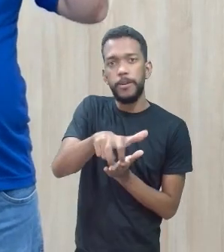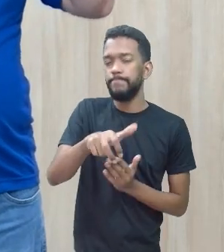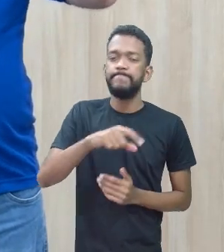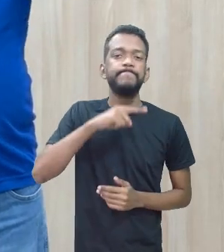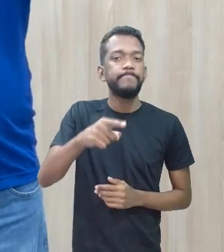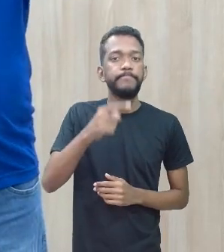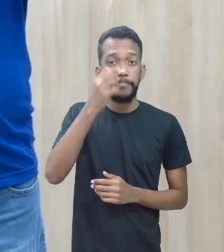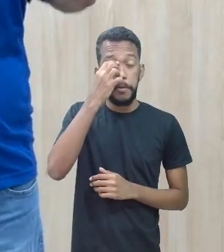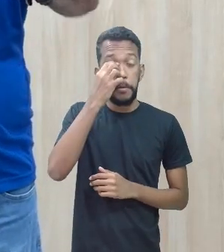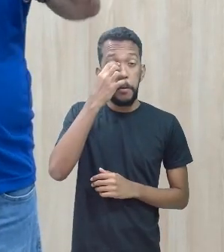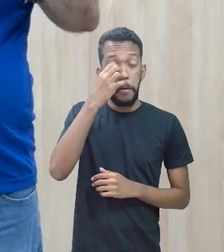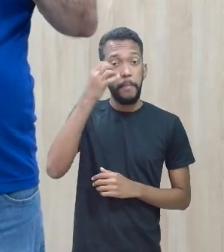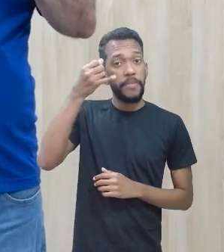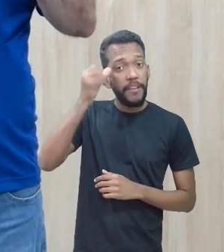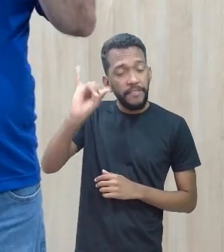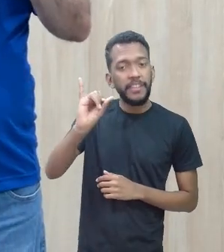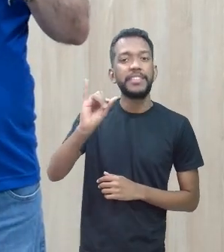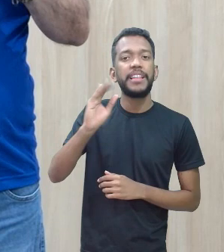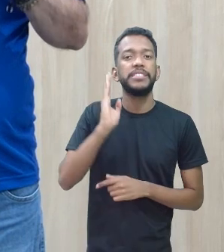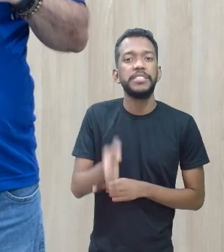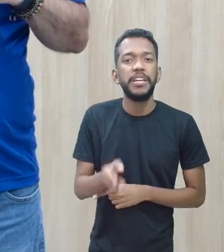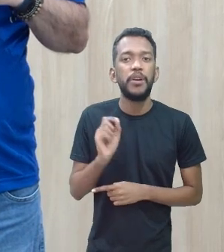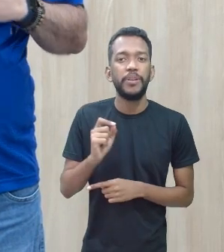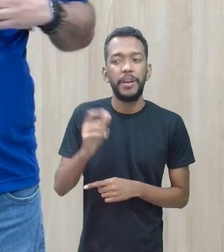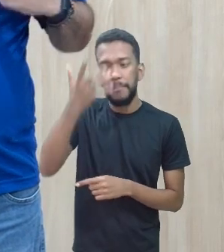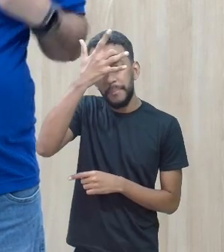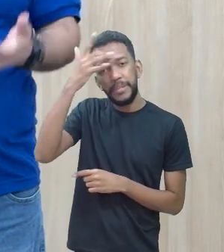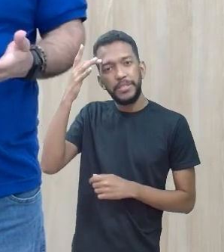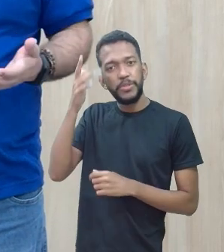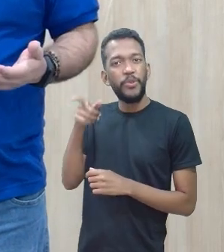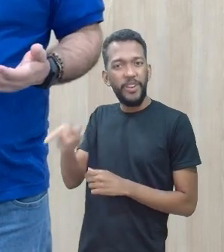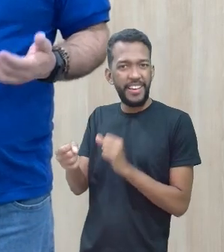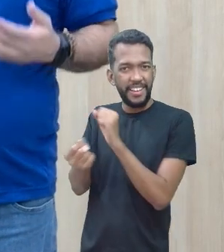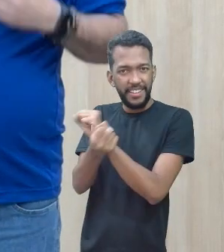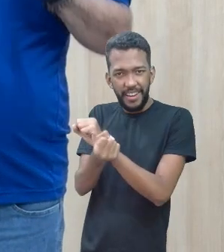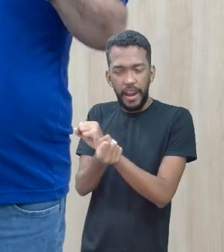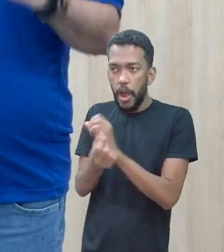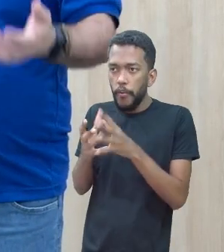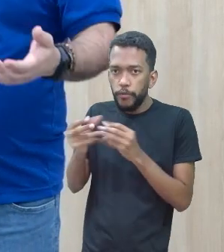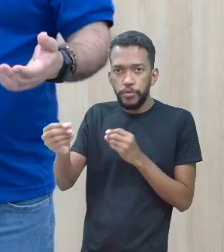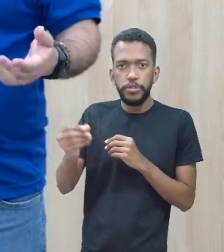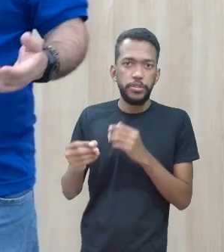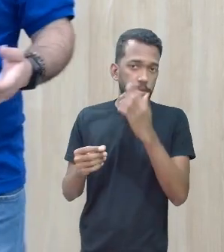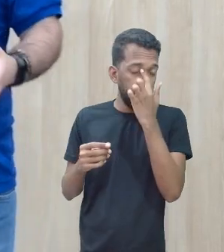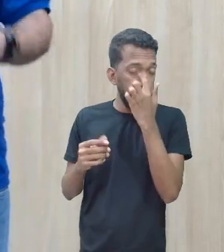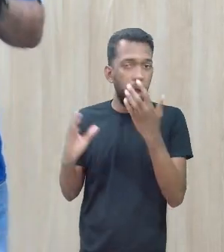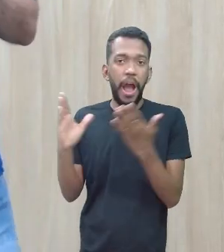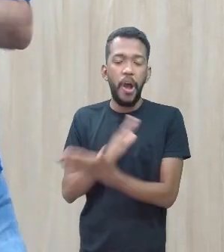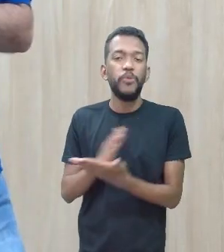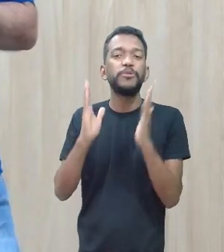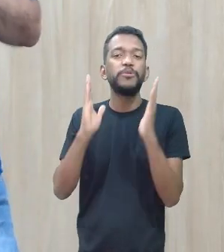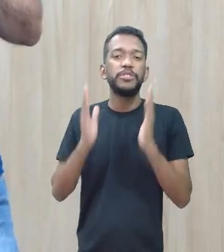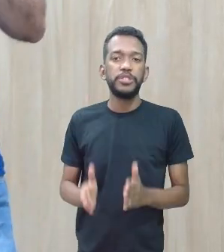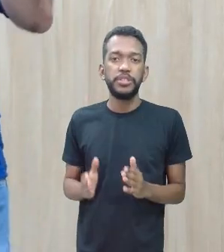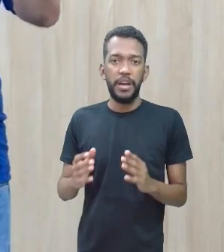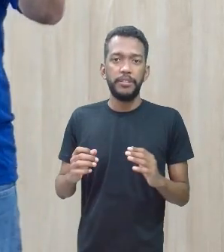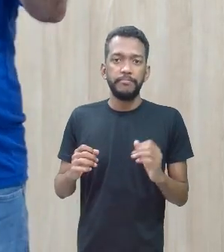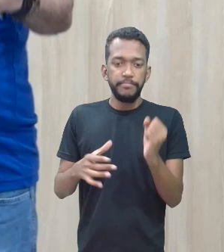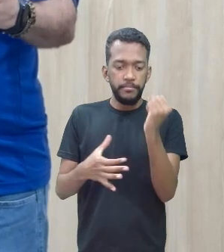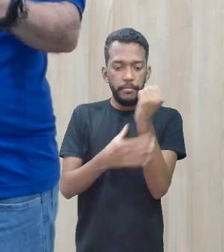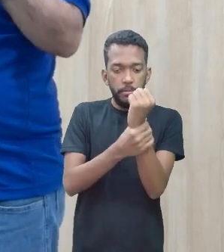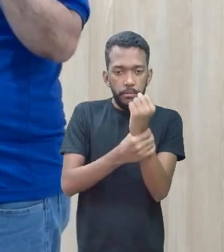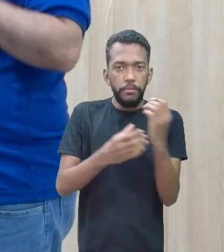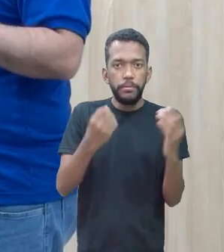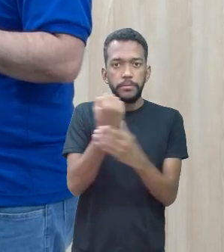que evitasse que aquele escravo ele fugisse, né? Alguns eram amarrados, né, a correntes, e